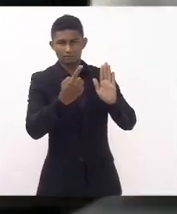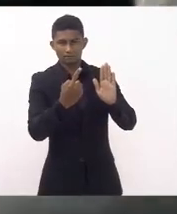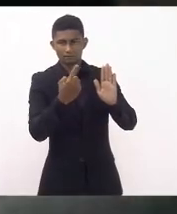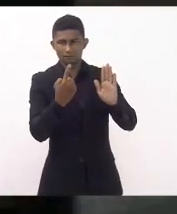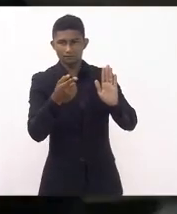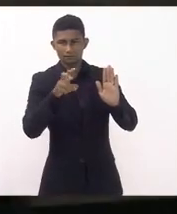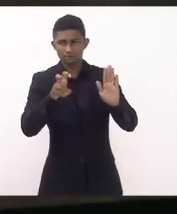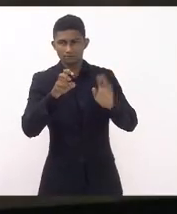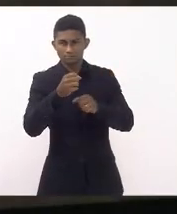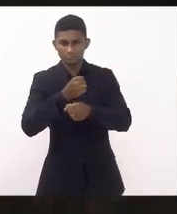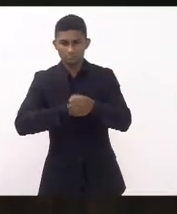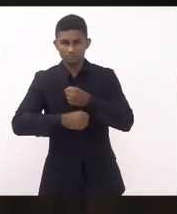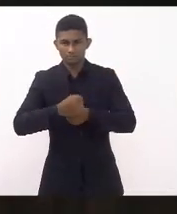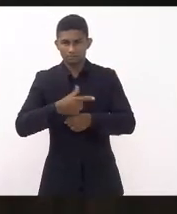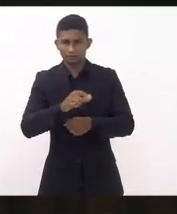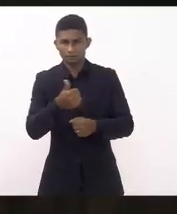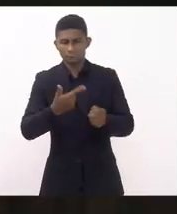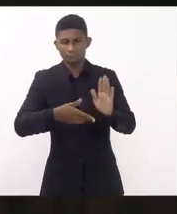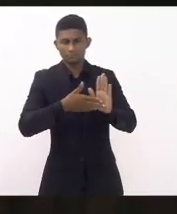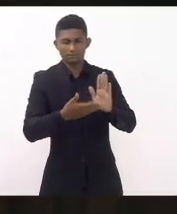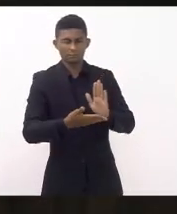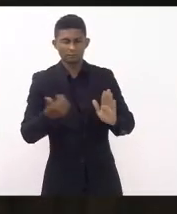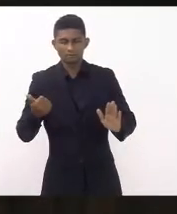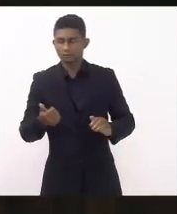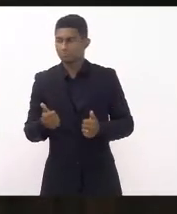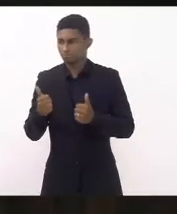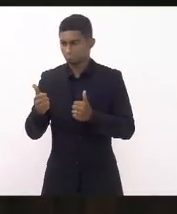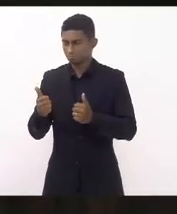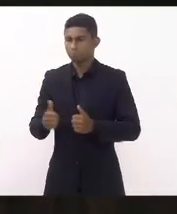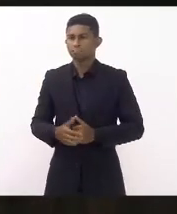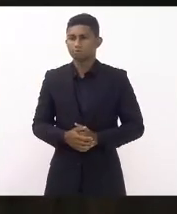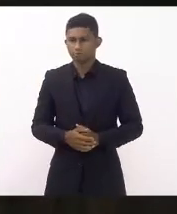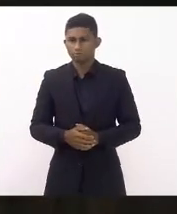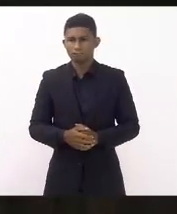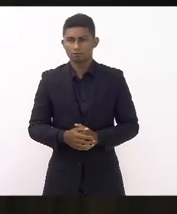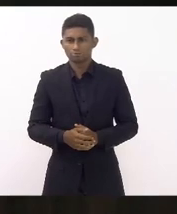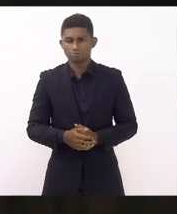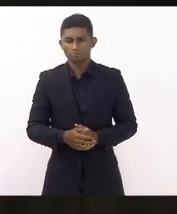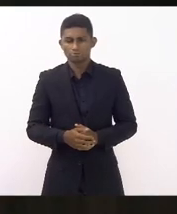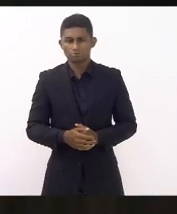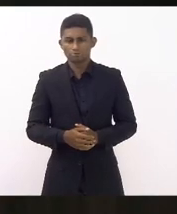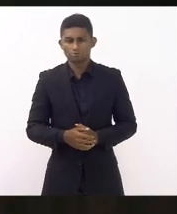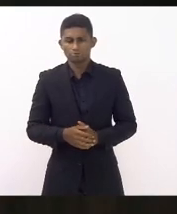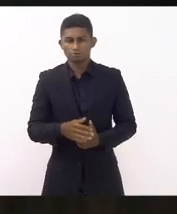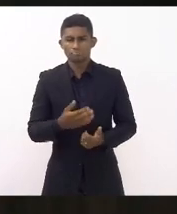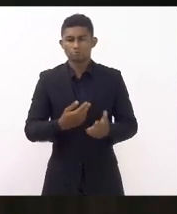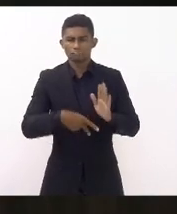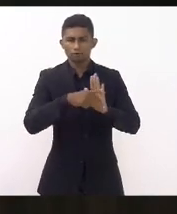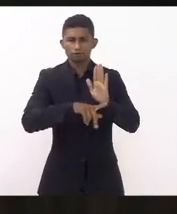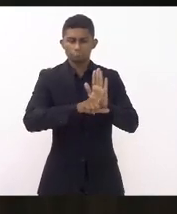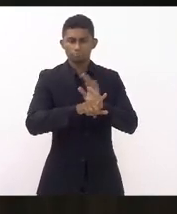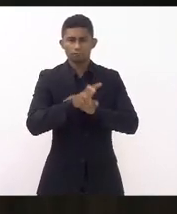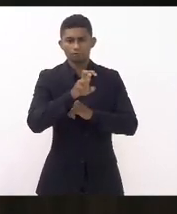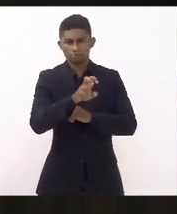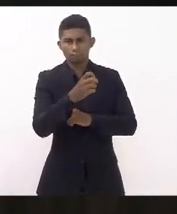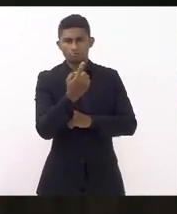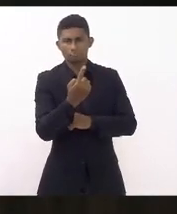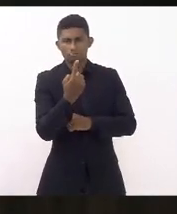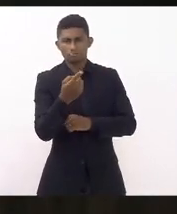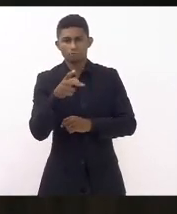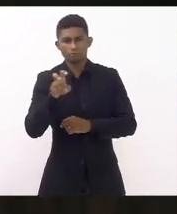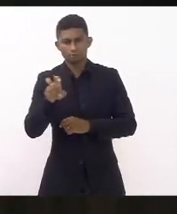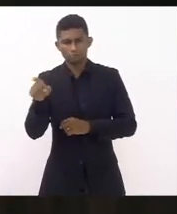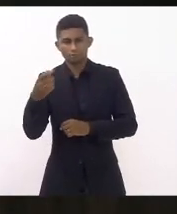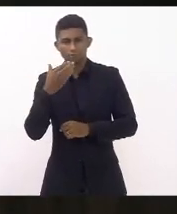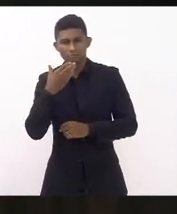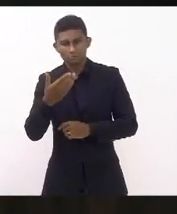2021. O presidente se defere pedido de Vossa Excelência. E retira o projeto de lei 5115 a pedido